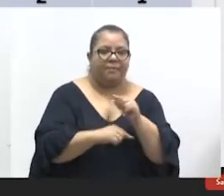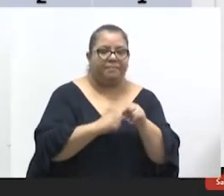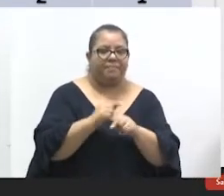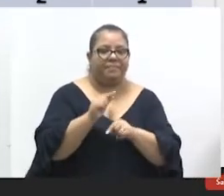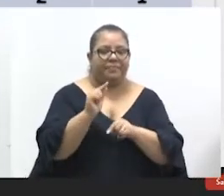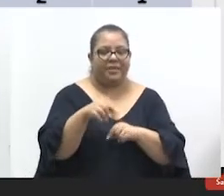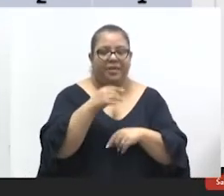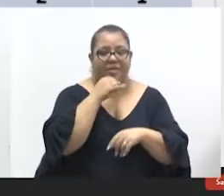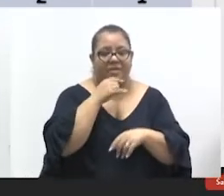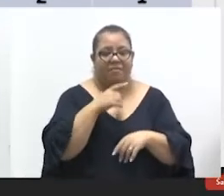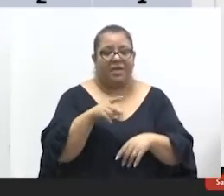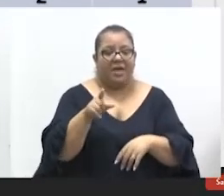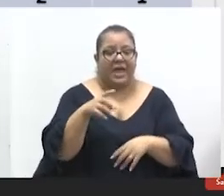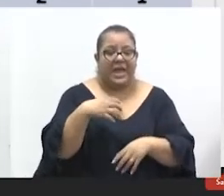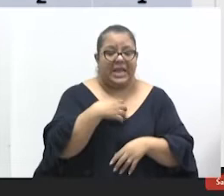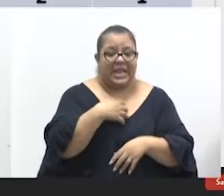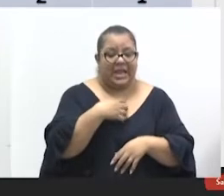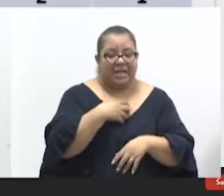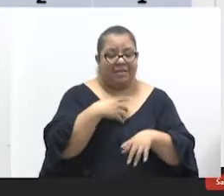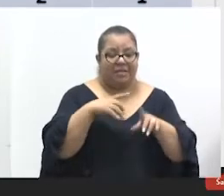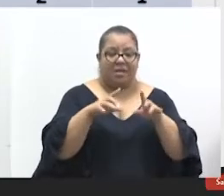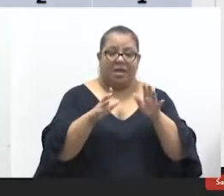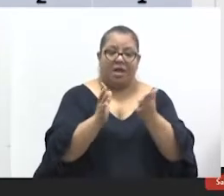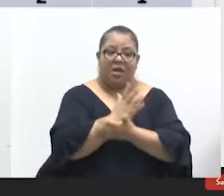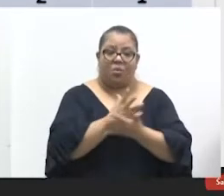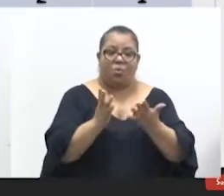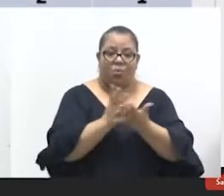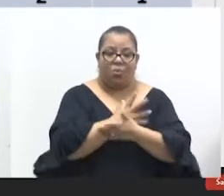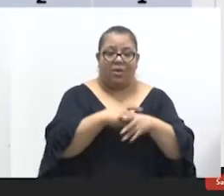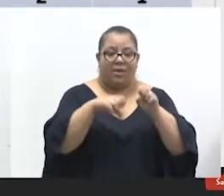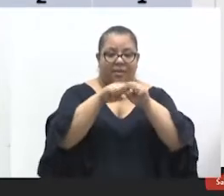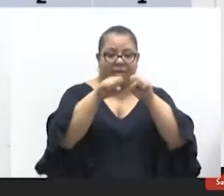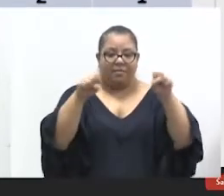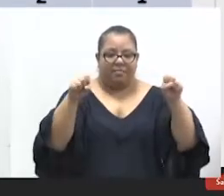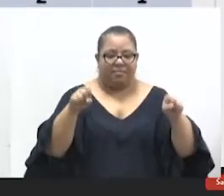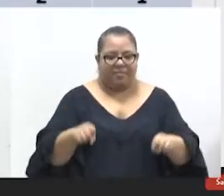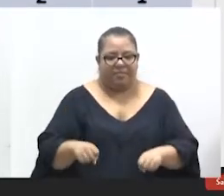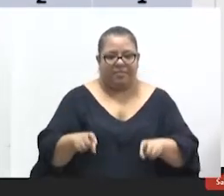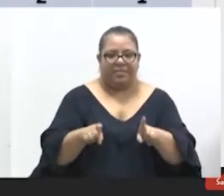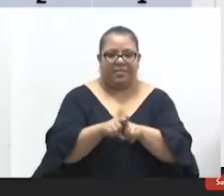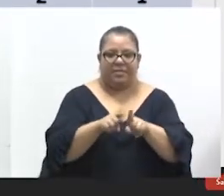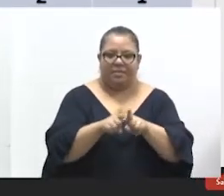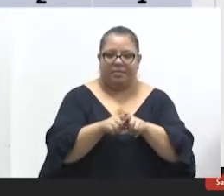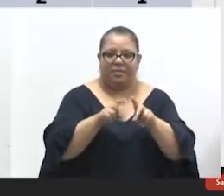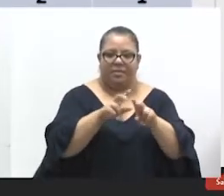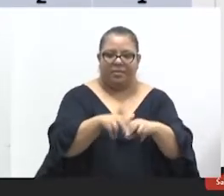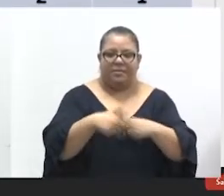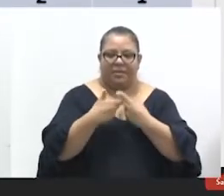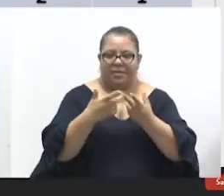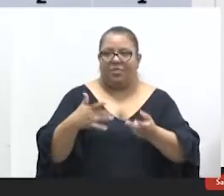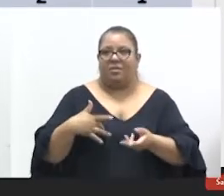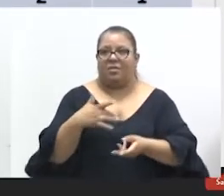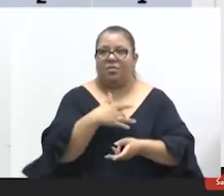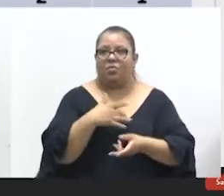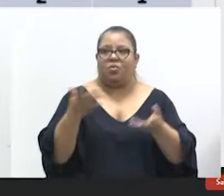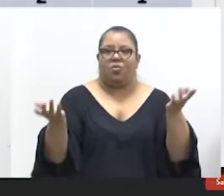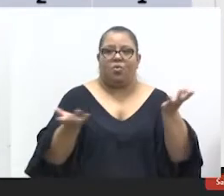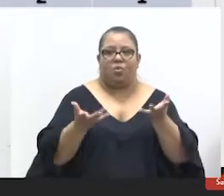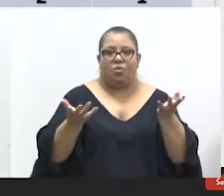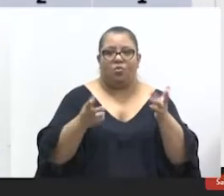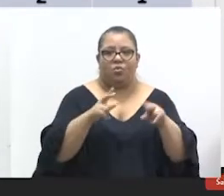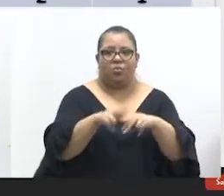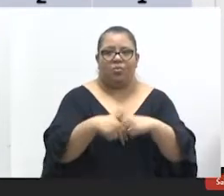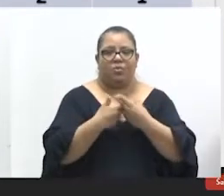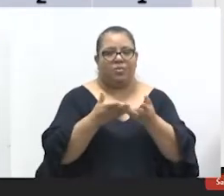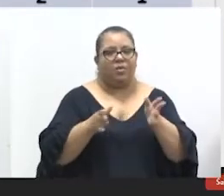As fragilidades nos sistemas de saúde, nos pontos de atenção à saúde, porque a gente ainda está falando em acesso